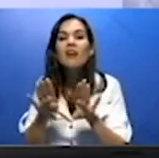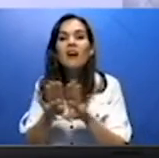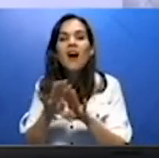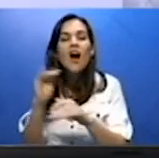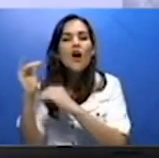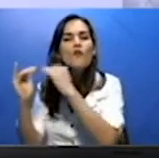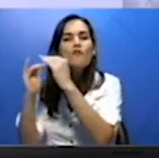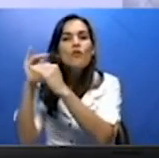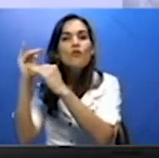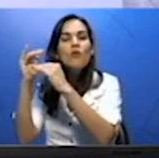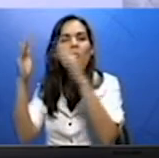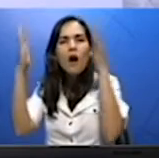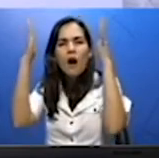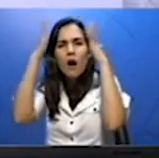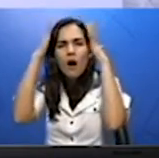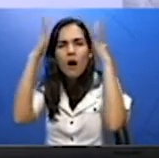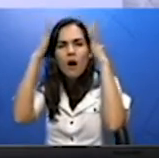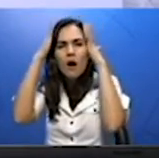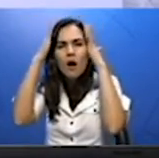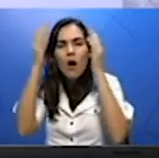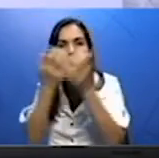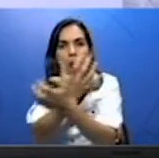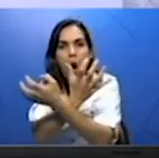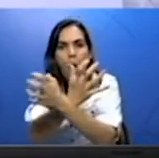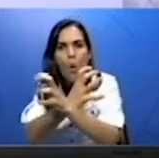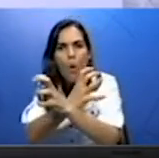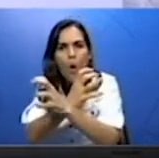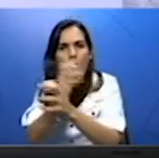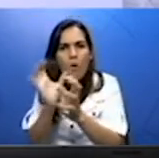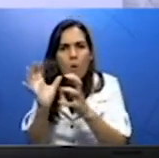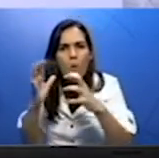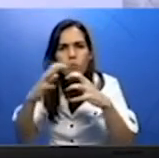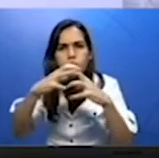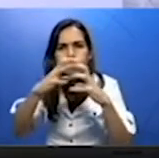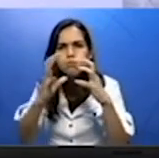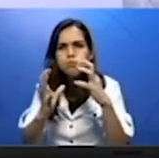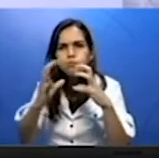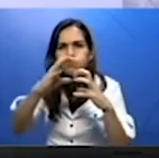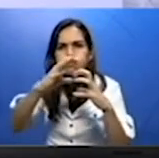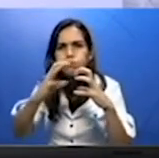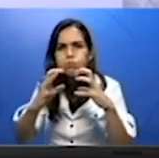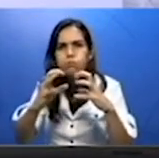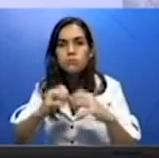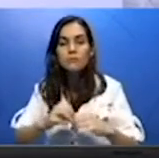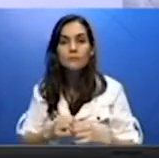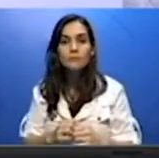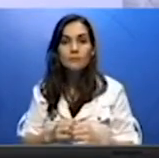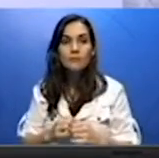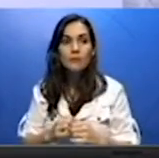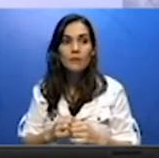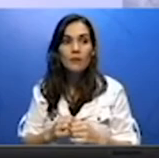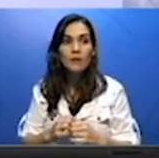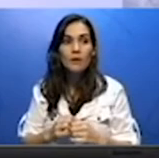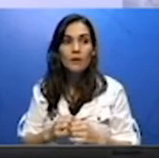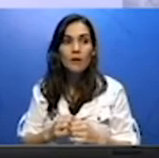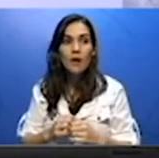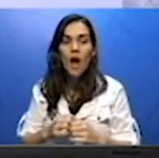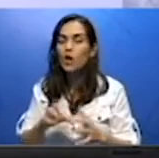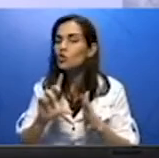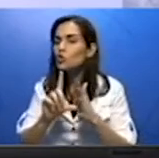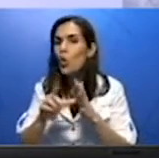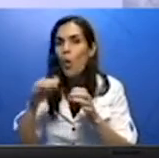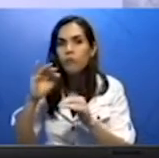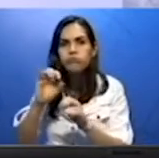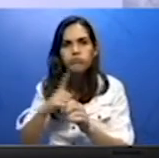outra característica da benção de crânio um pouco acordado não tem crânio daqui para frente todos animais têm crânios são os